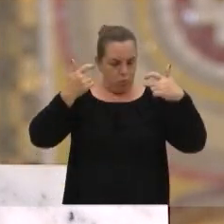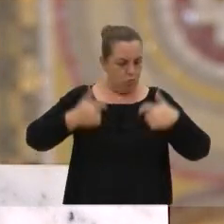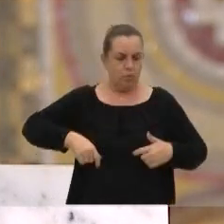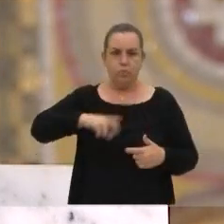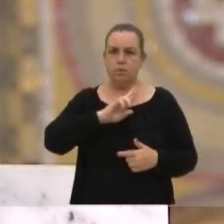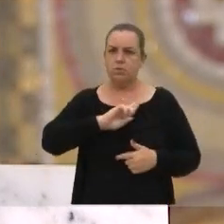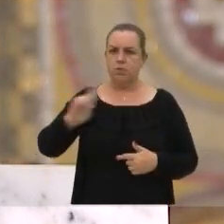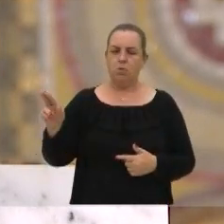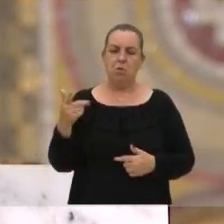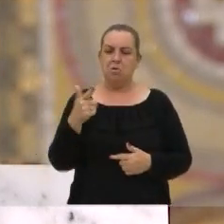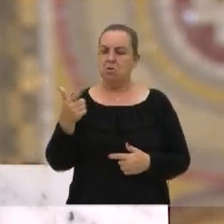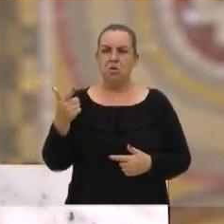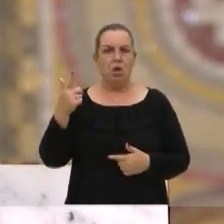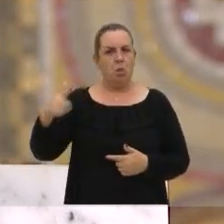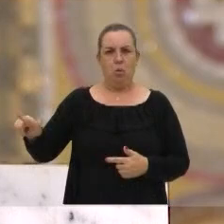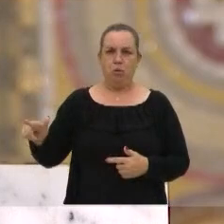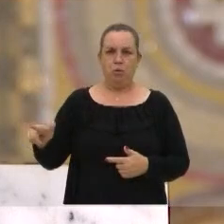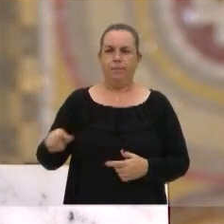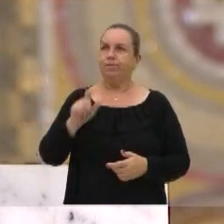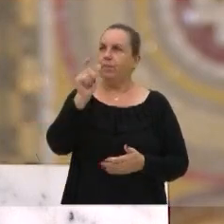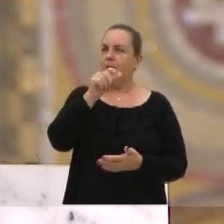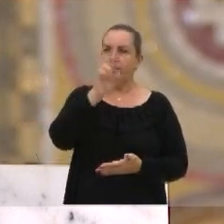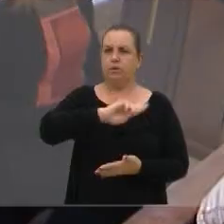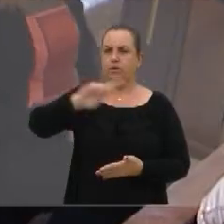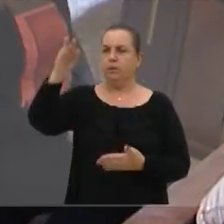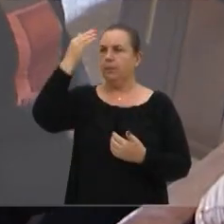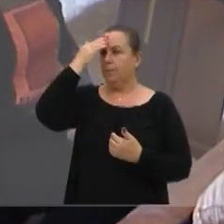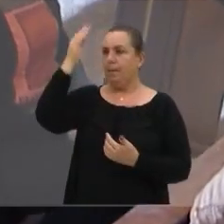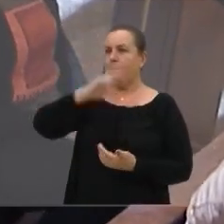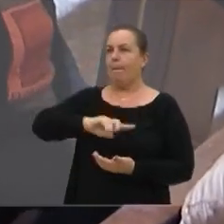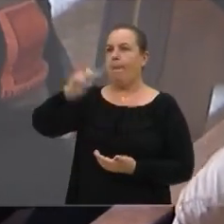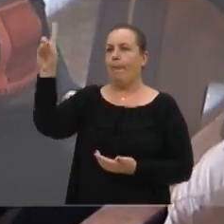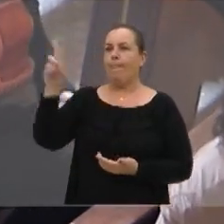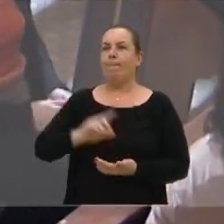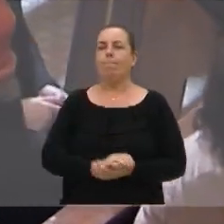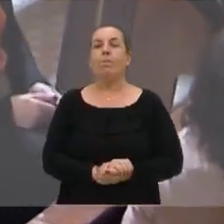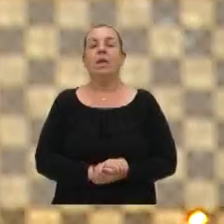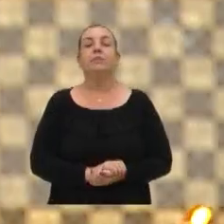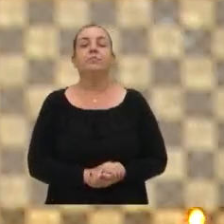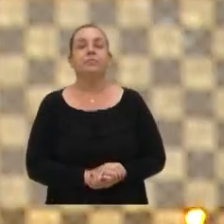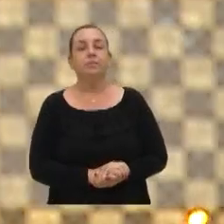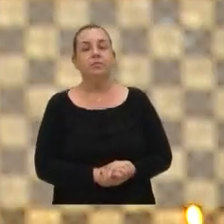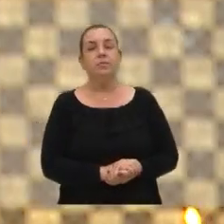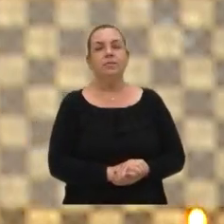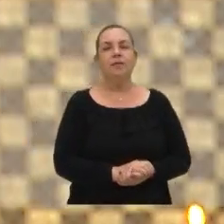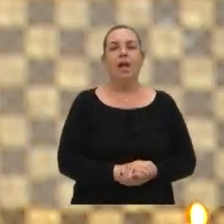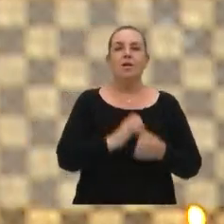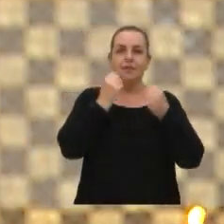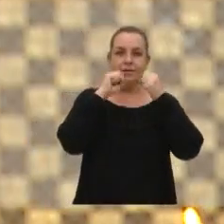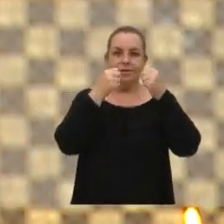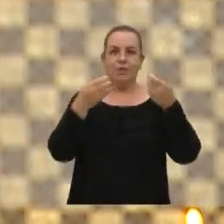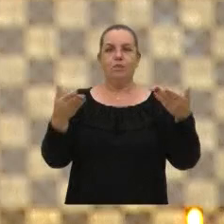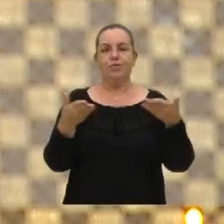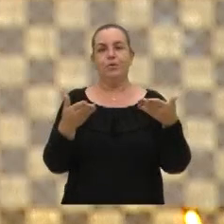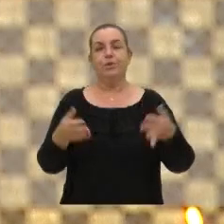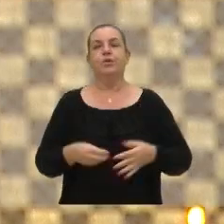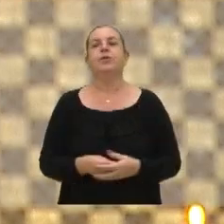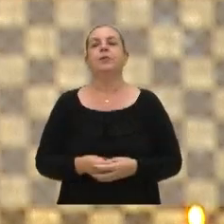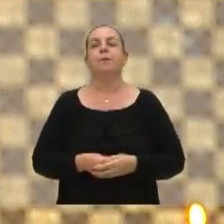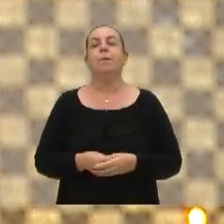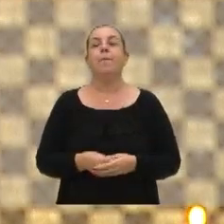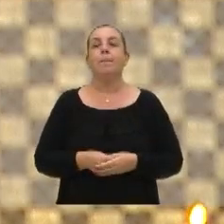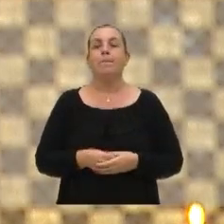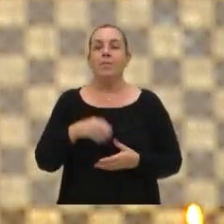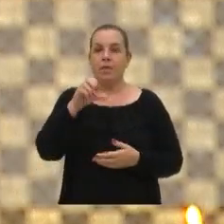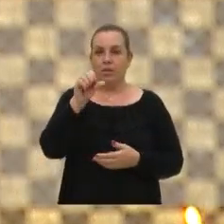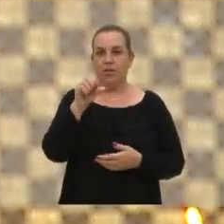Senhor, não há outro. Palavra do Senhor. Graças a Deus. O responsório de hoje é o